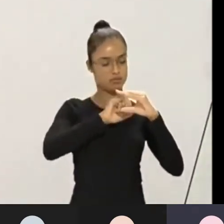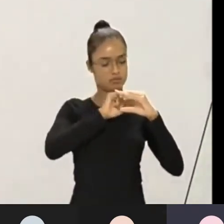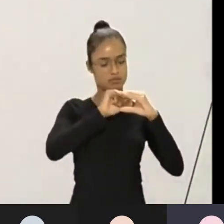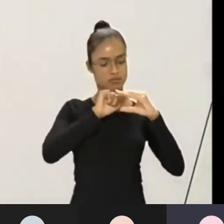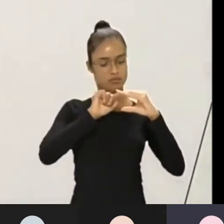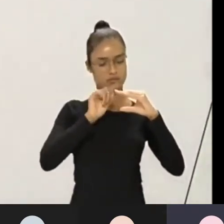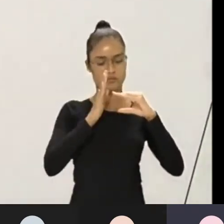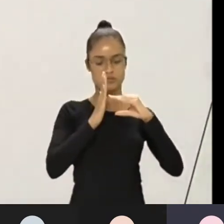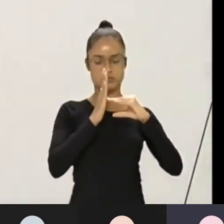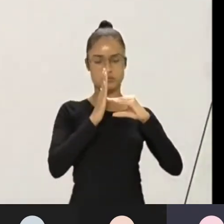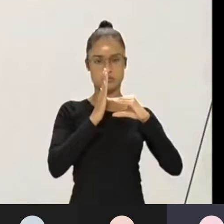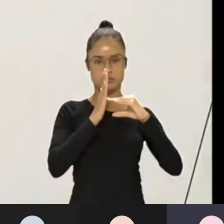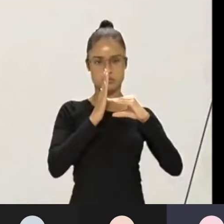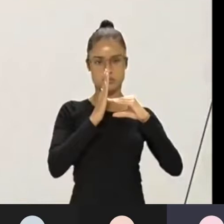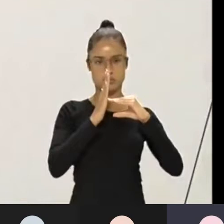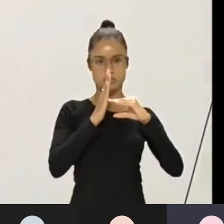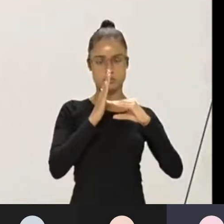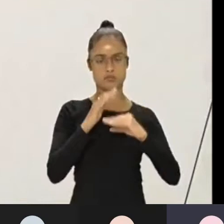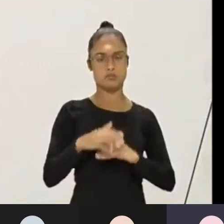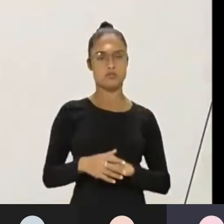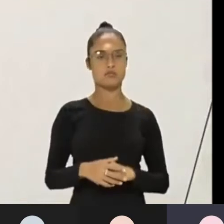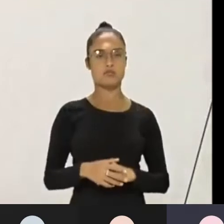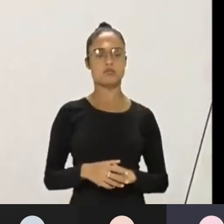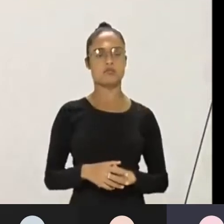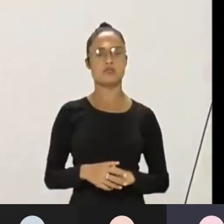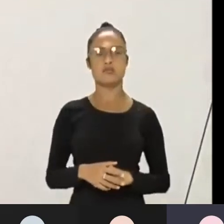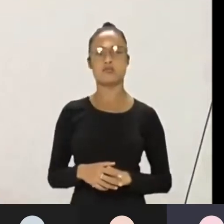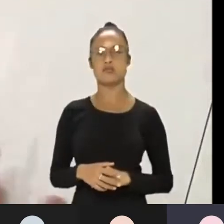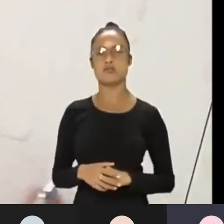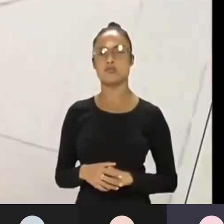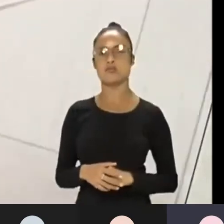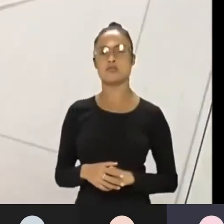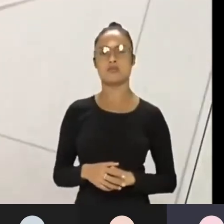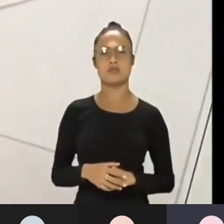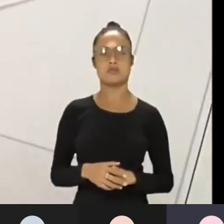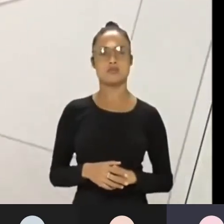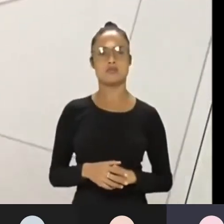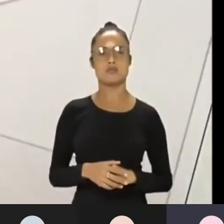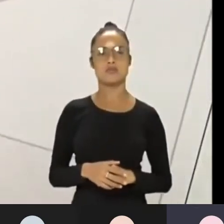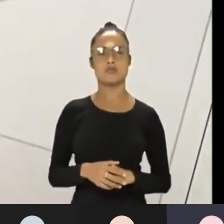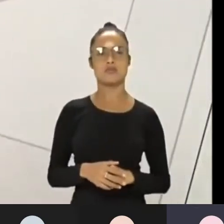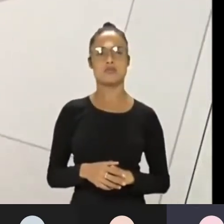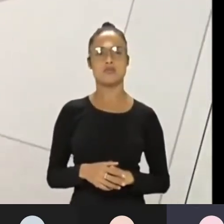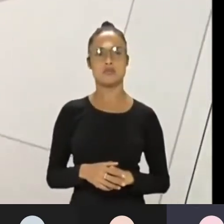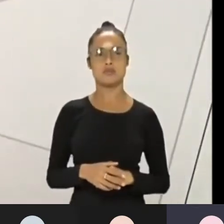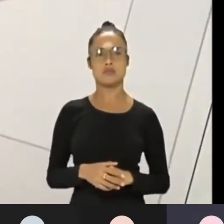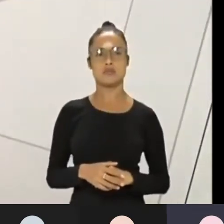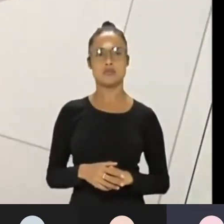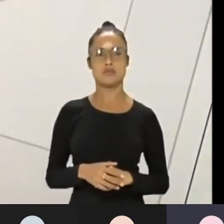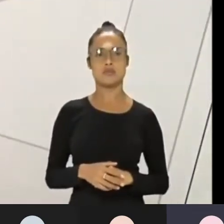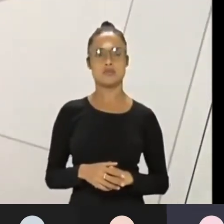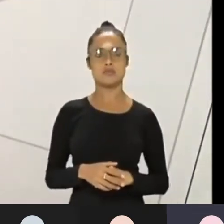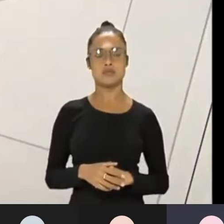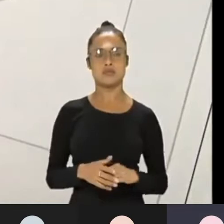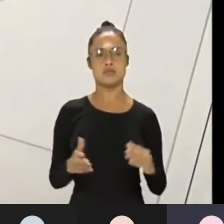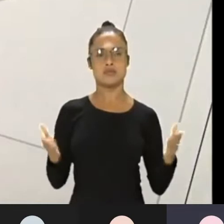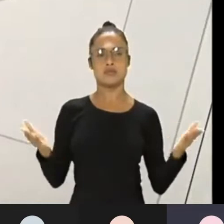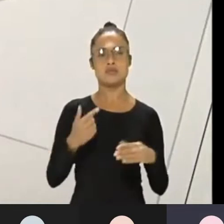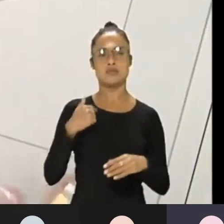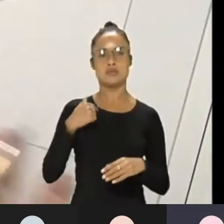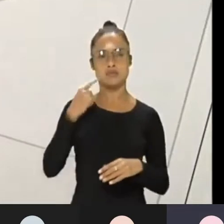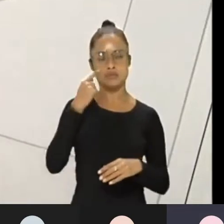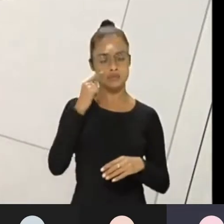aqui as representações. Vou fazer do outro modo, ó, de pôr o esquadro para projetar. Naquele ponto que eu acabei